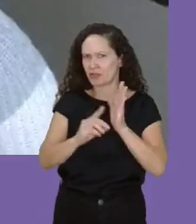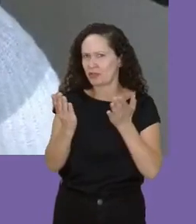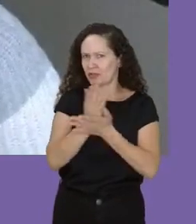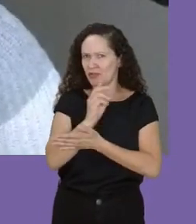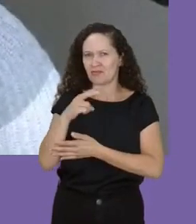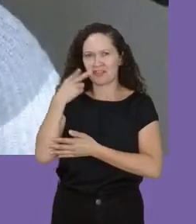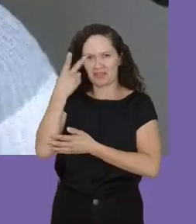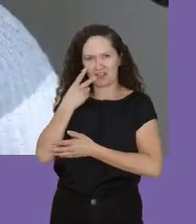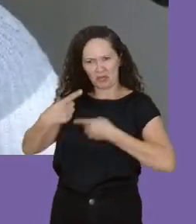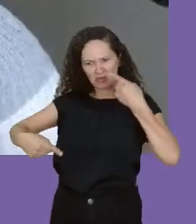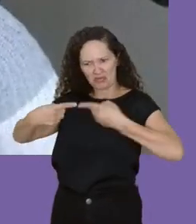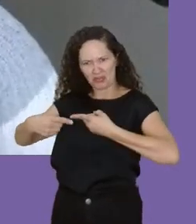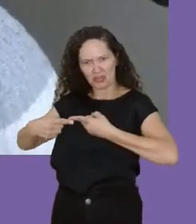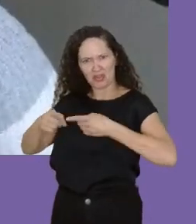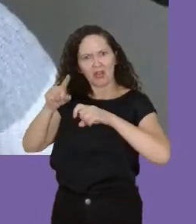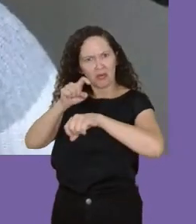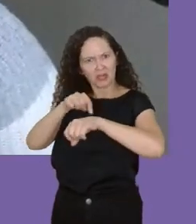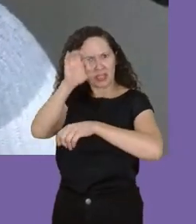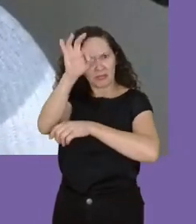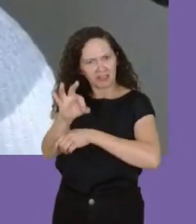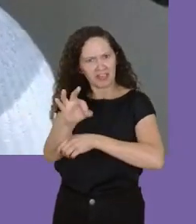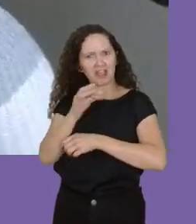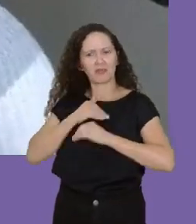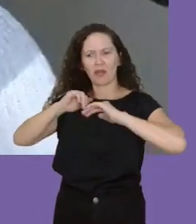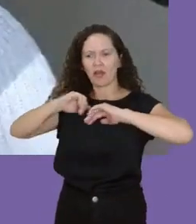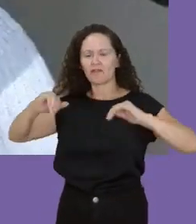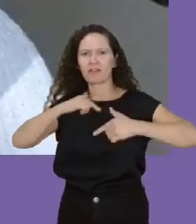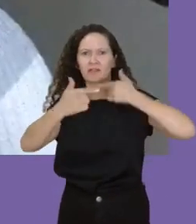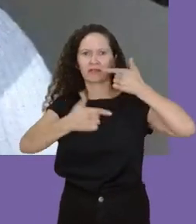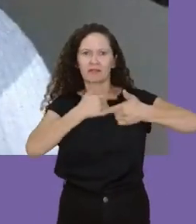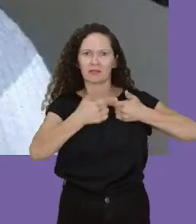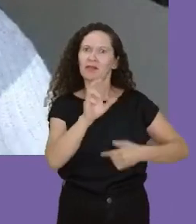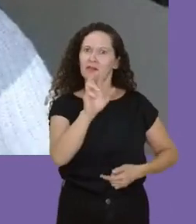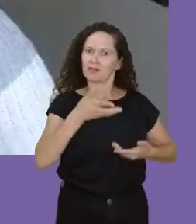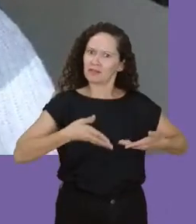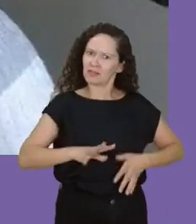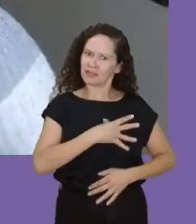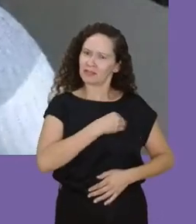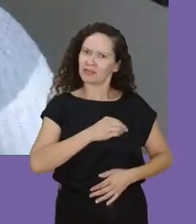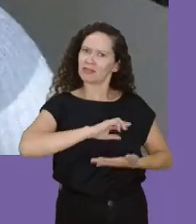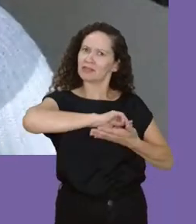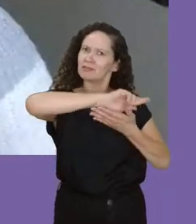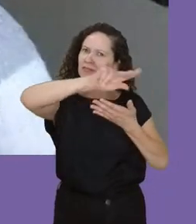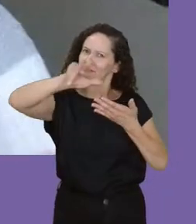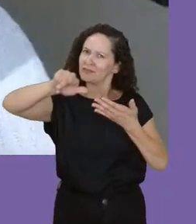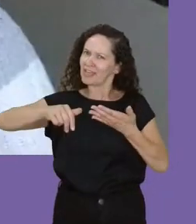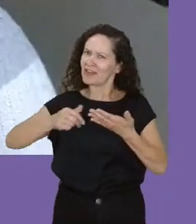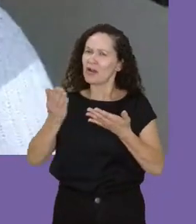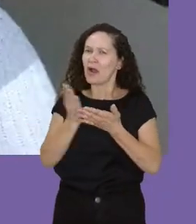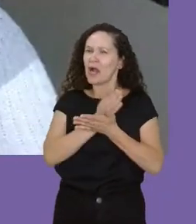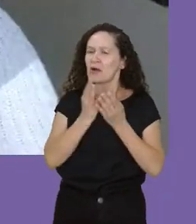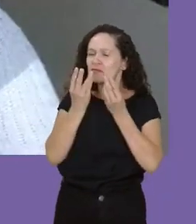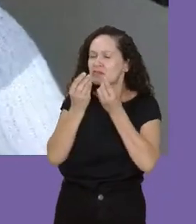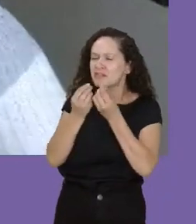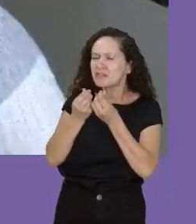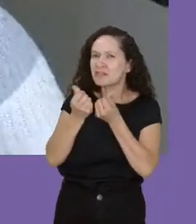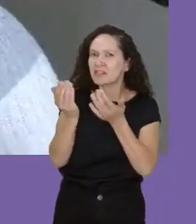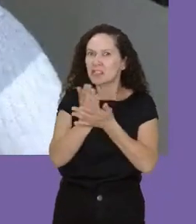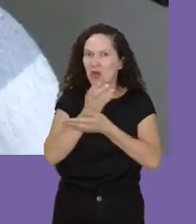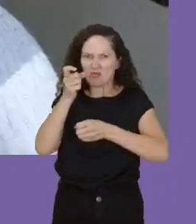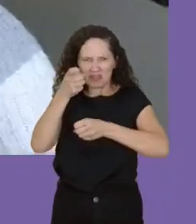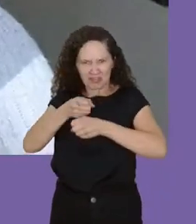queriam discutir o tempo ideal para ficar de licença, né? Então, são várias as formas, das mais sutis às mais